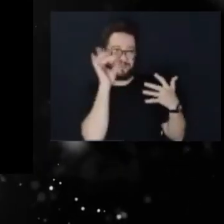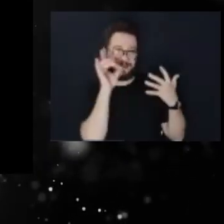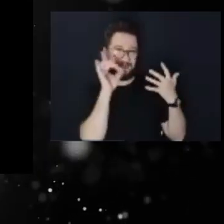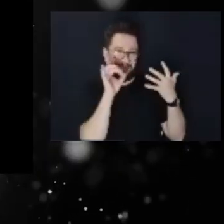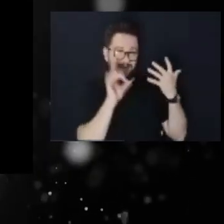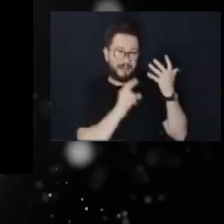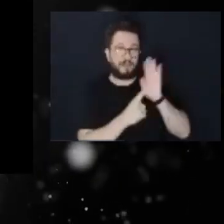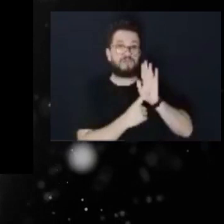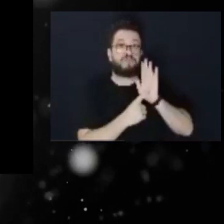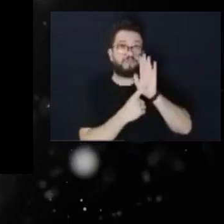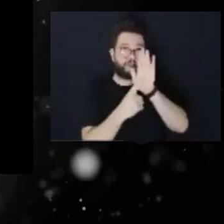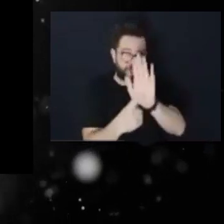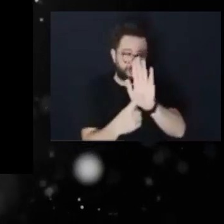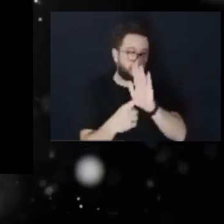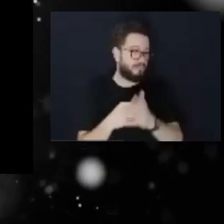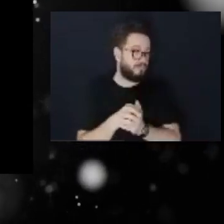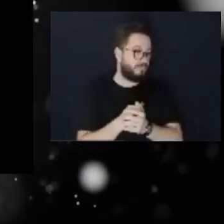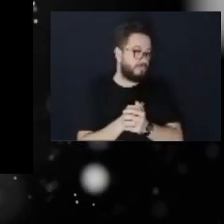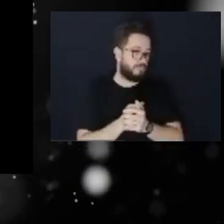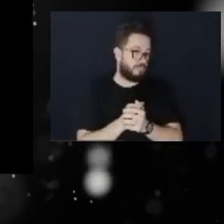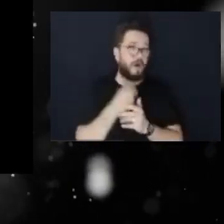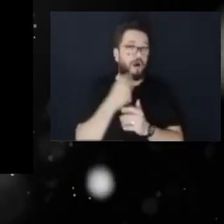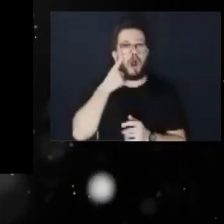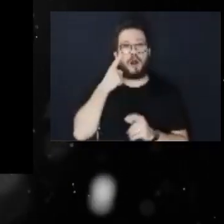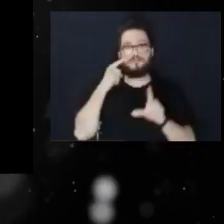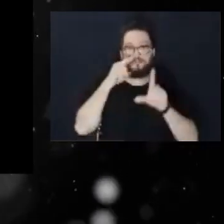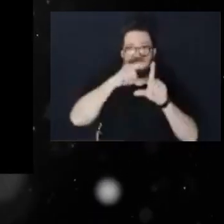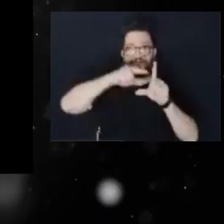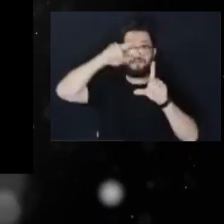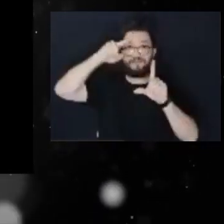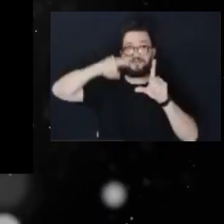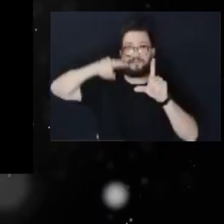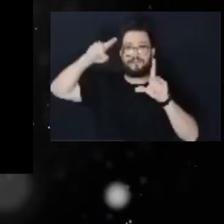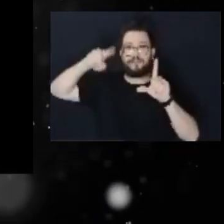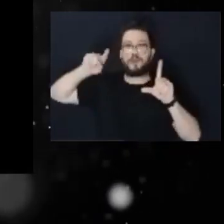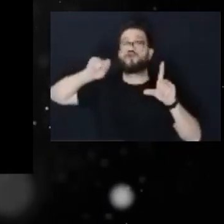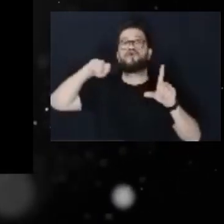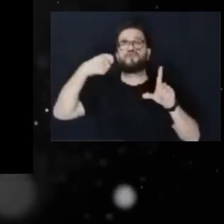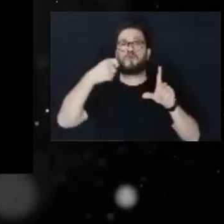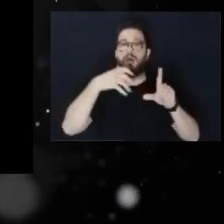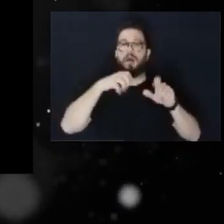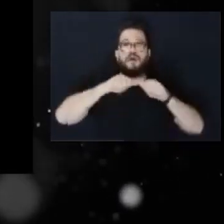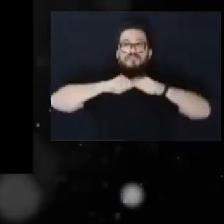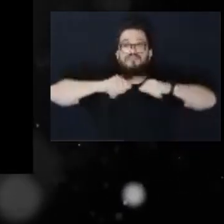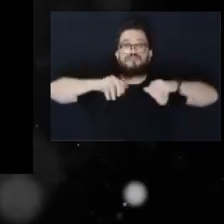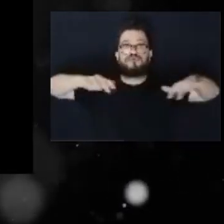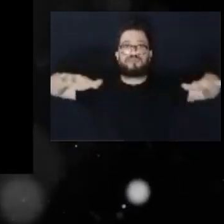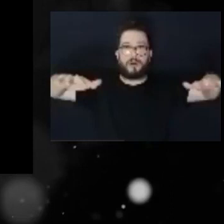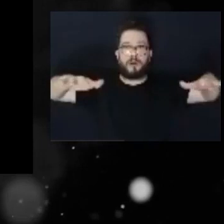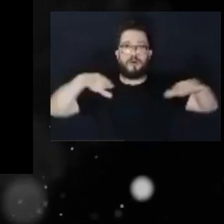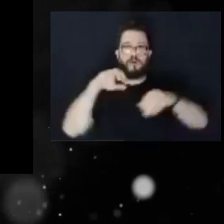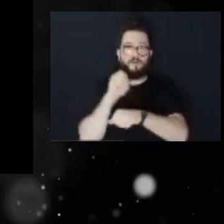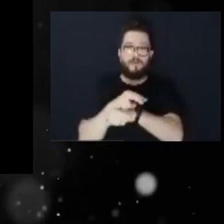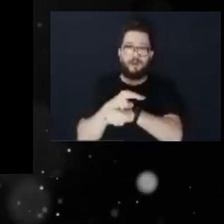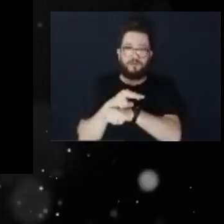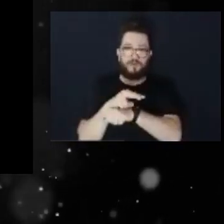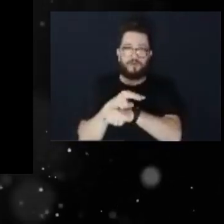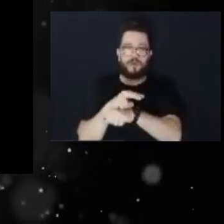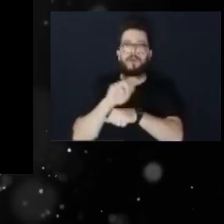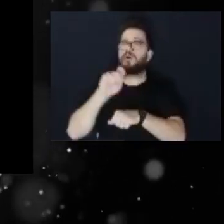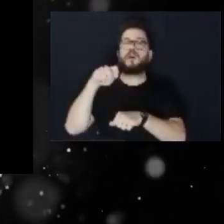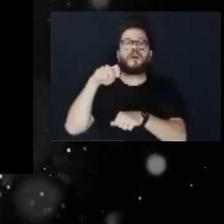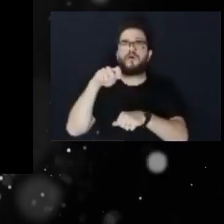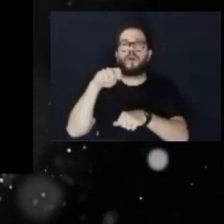um gráfico de índice de transmissão baseado na mobilidade urbana, e a gente observa